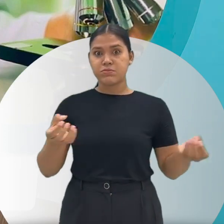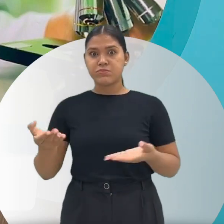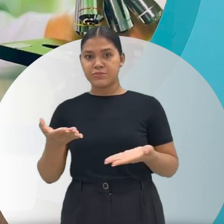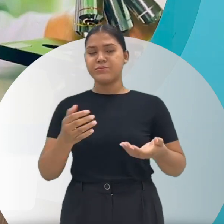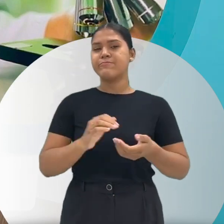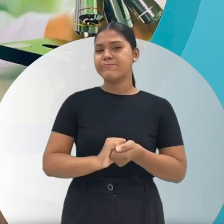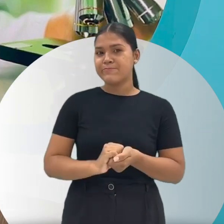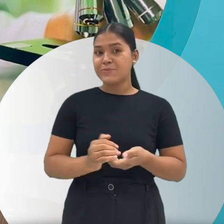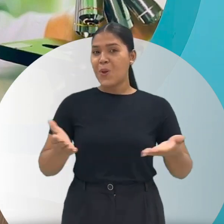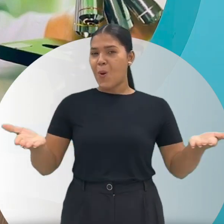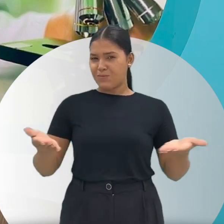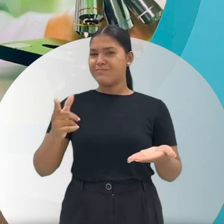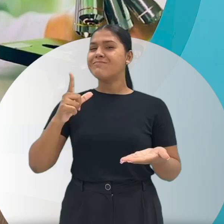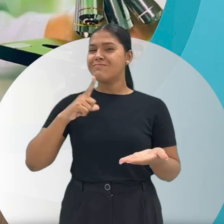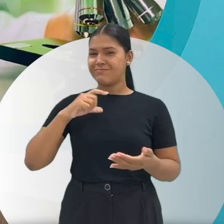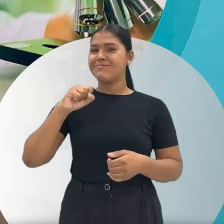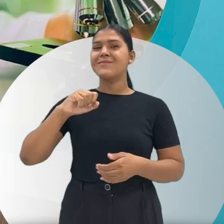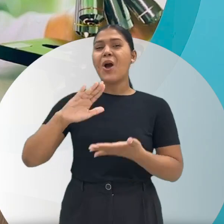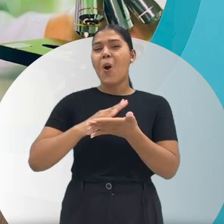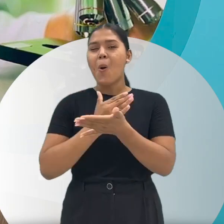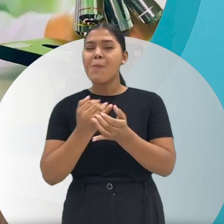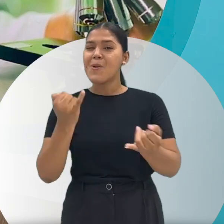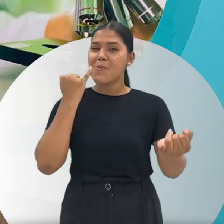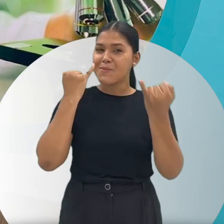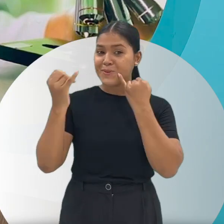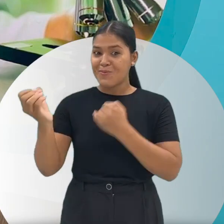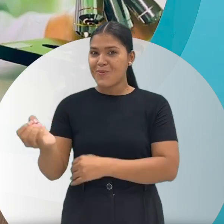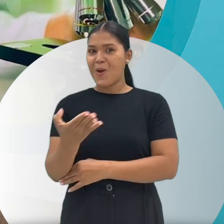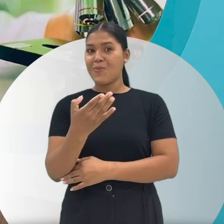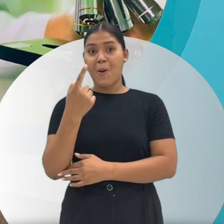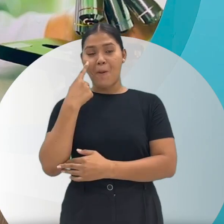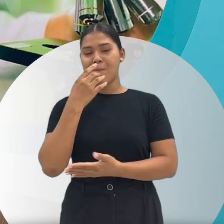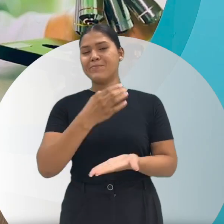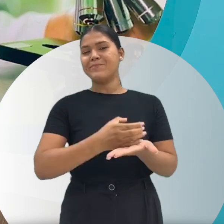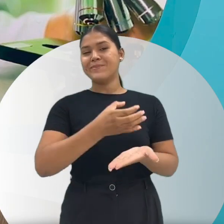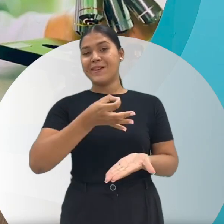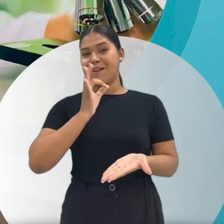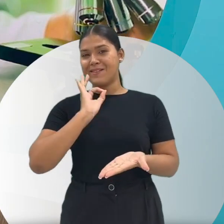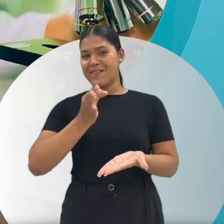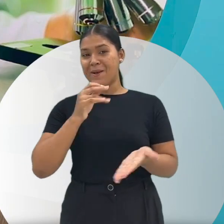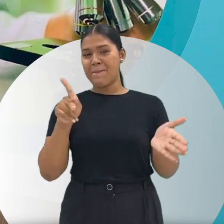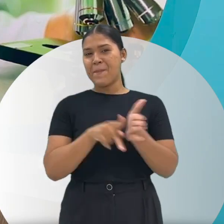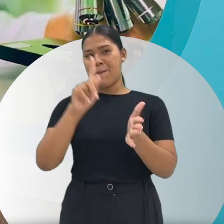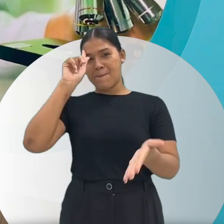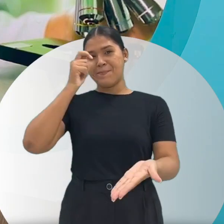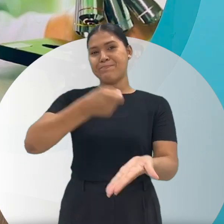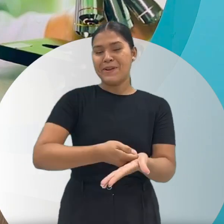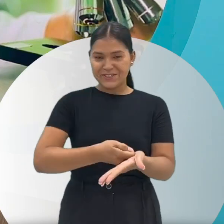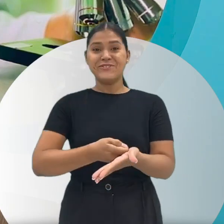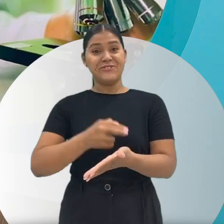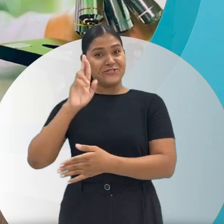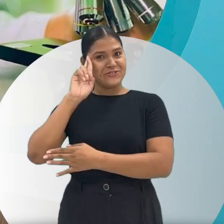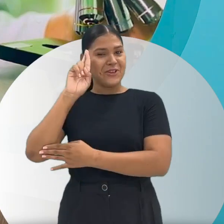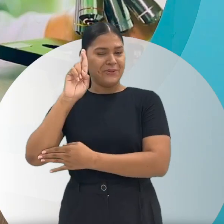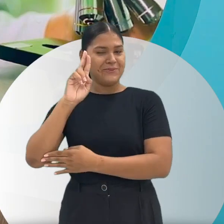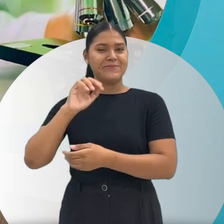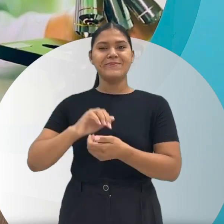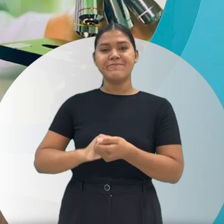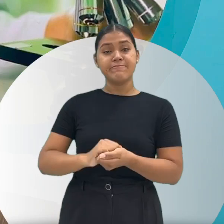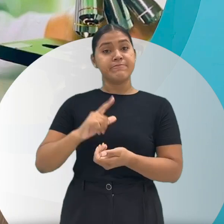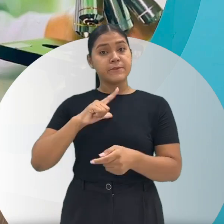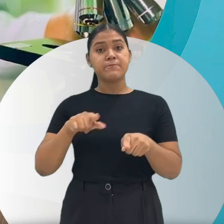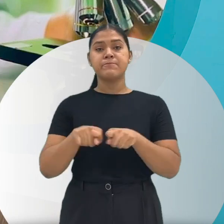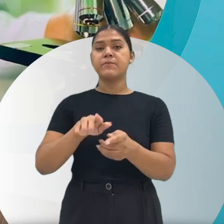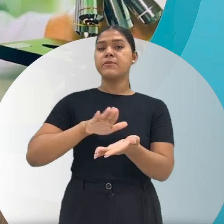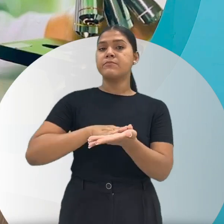novidade, hoje a gente tem a nossa caneca, patrocinada pela nossa chefia, e também a gente tem as tradutoras